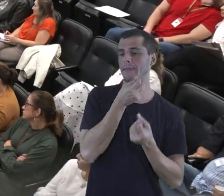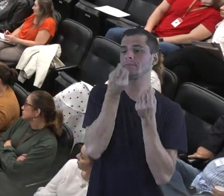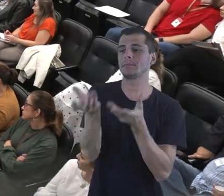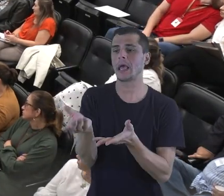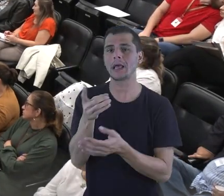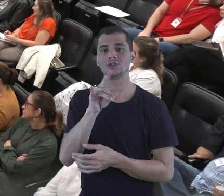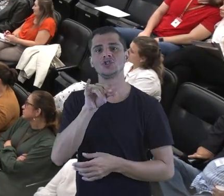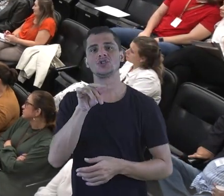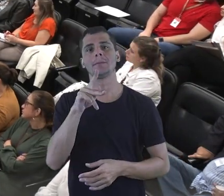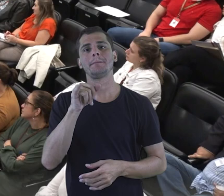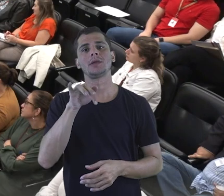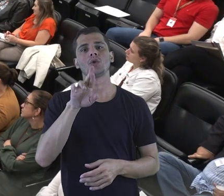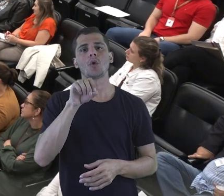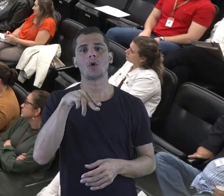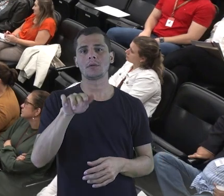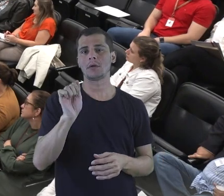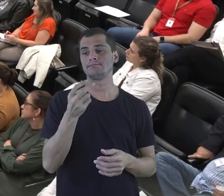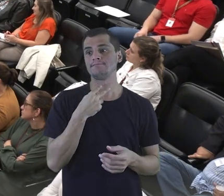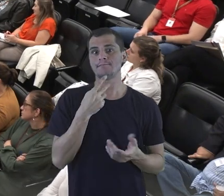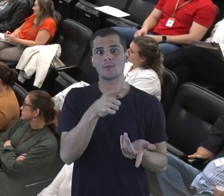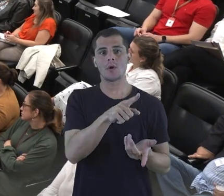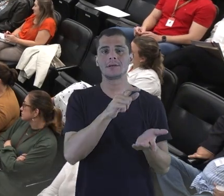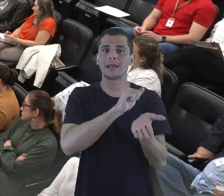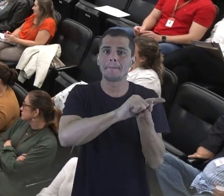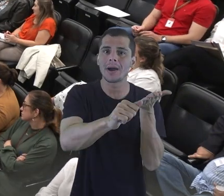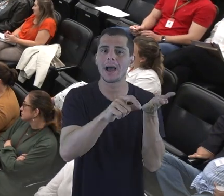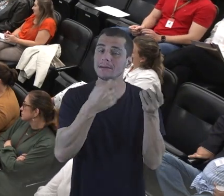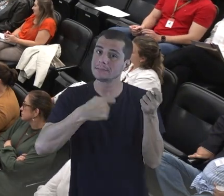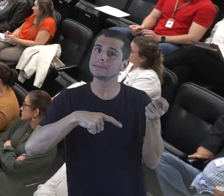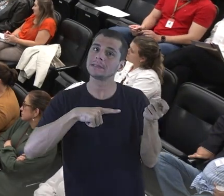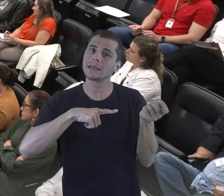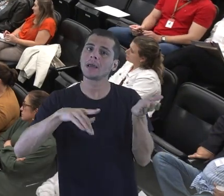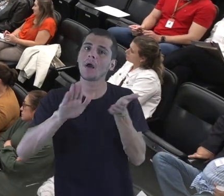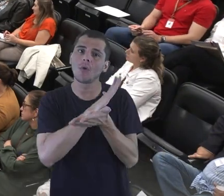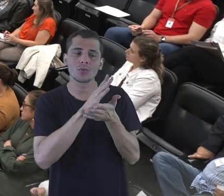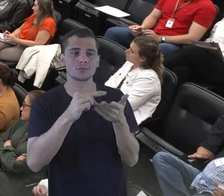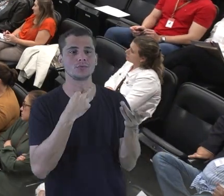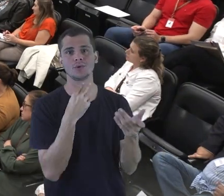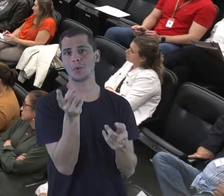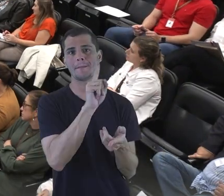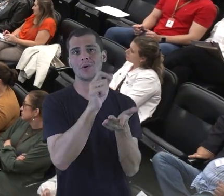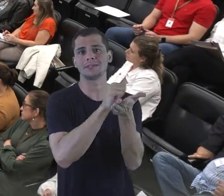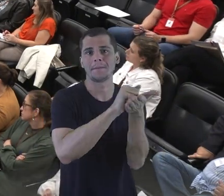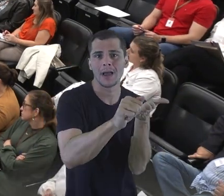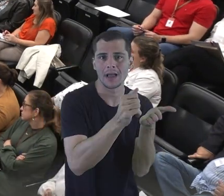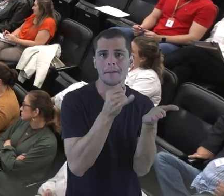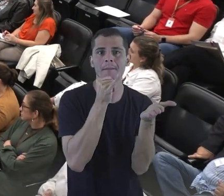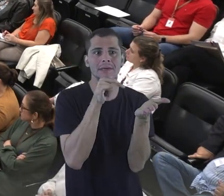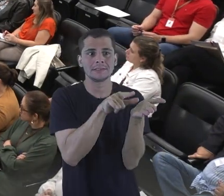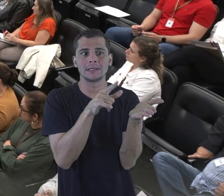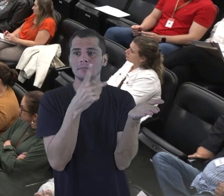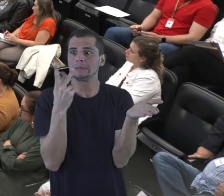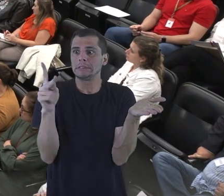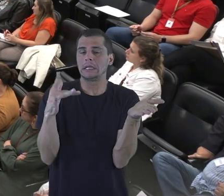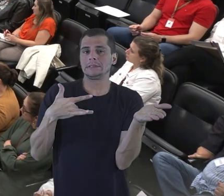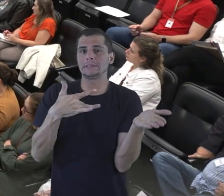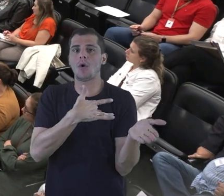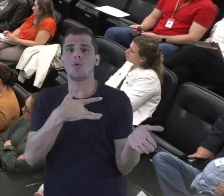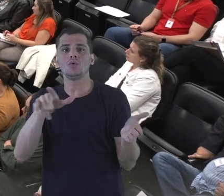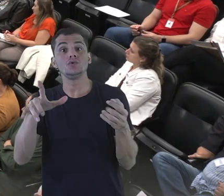você sabe melhor que eu mas é isso então assim tem dados que você não vai eliminar em razão da tutela da saúde